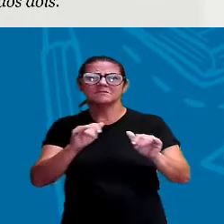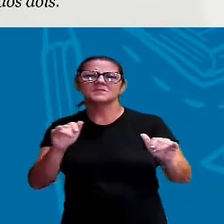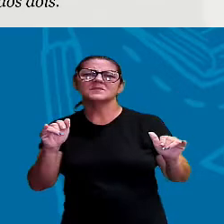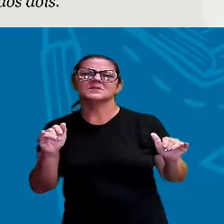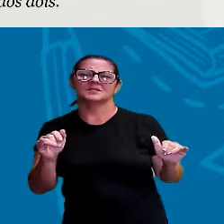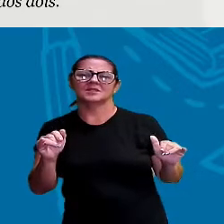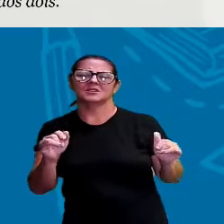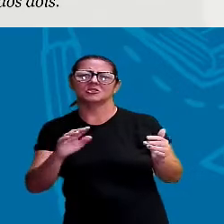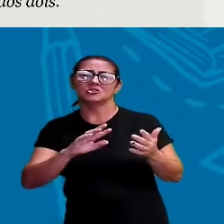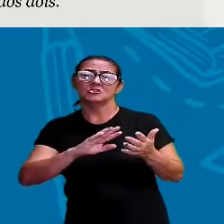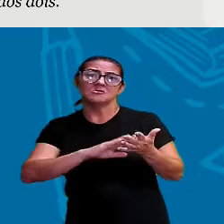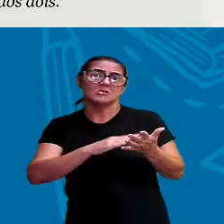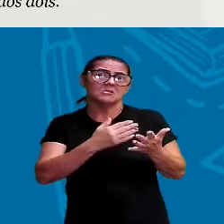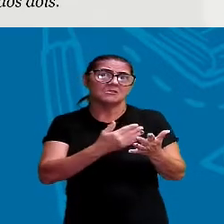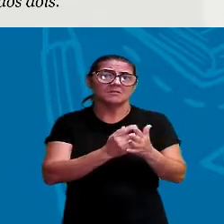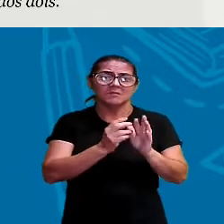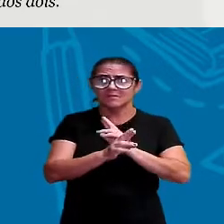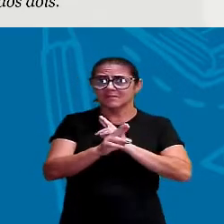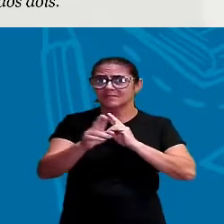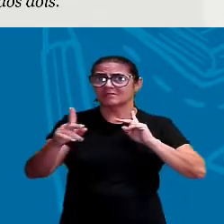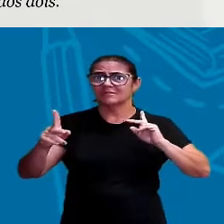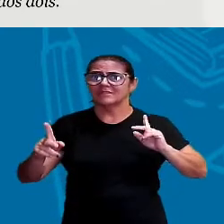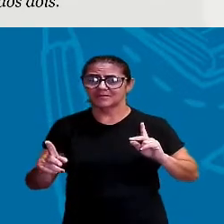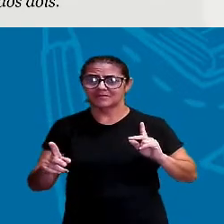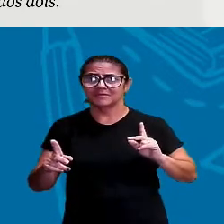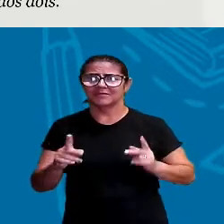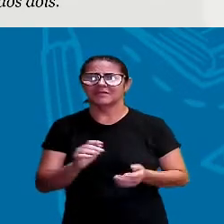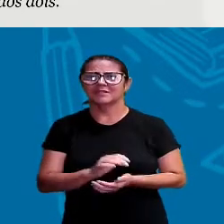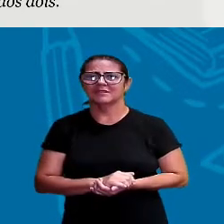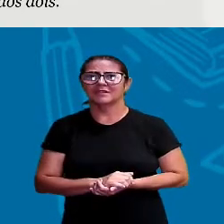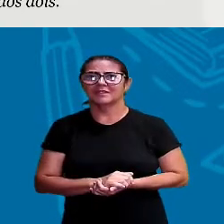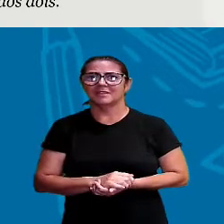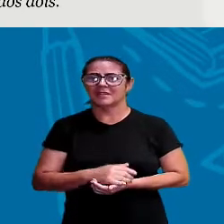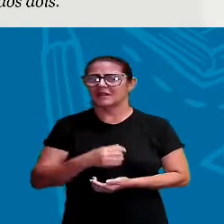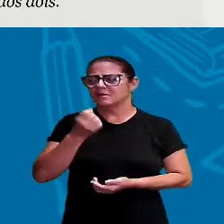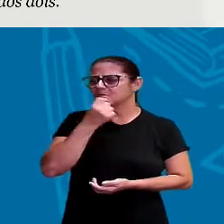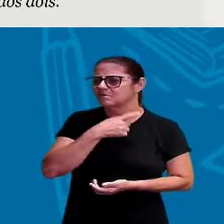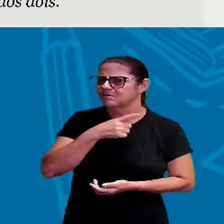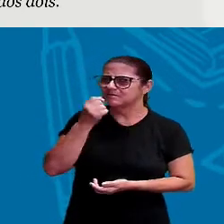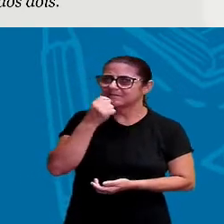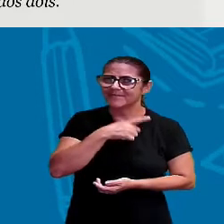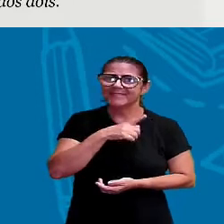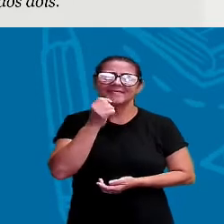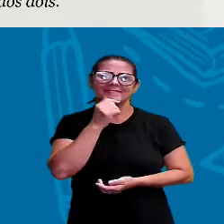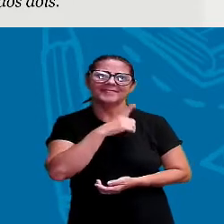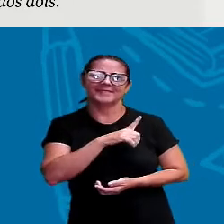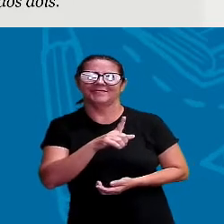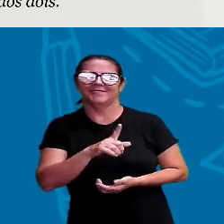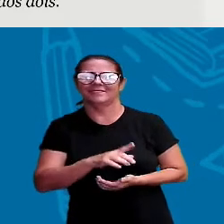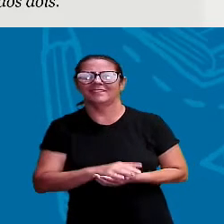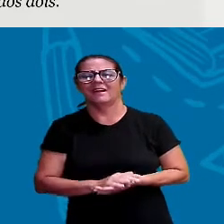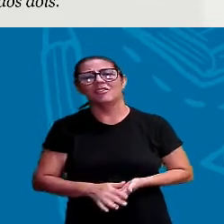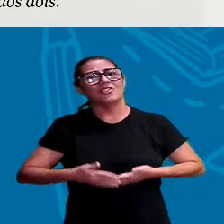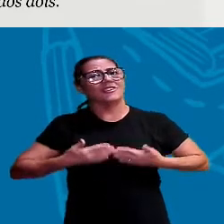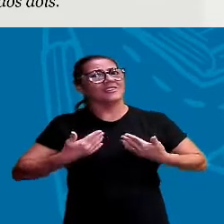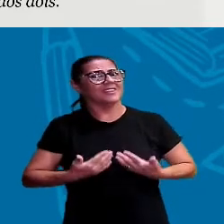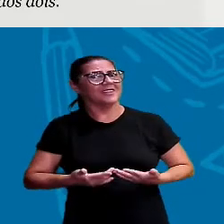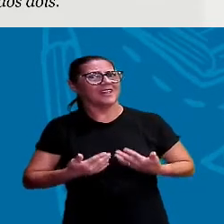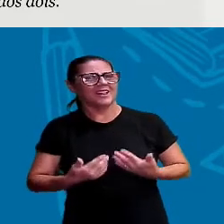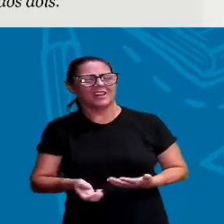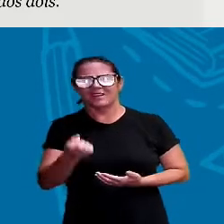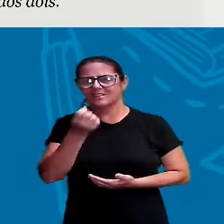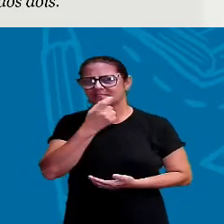uma interpretação diferente. E é isso que nos causa esse humor, que nos causa essa leveza, certo? Situação grave